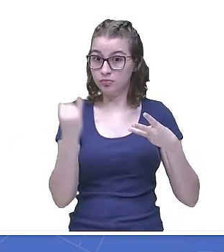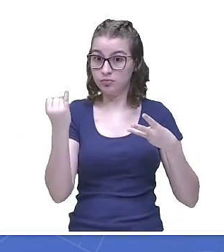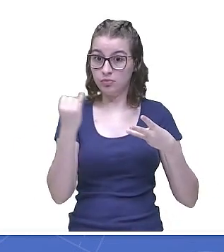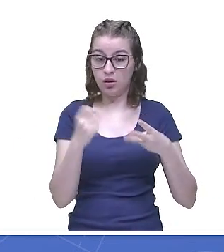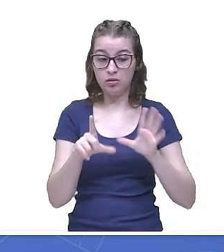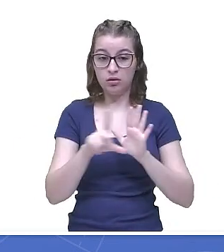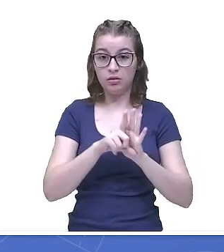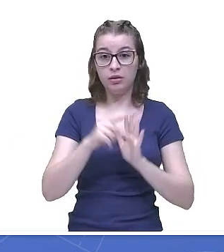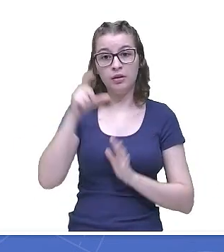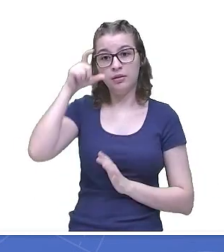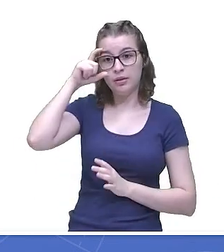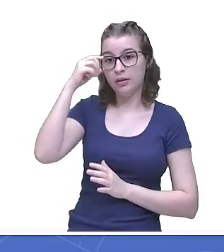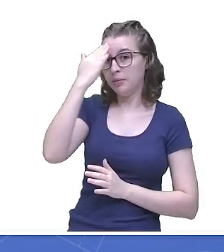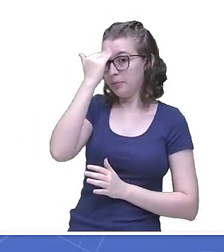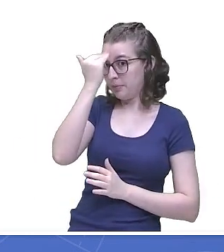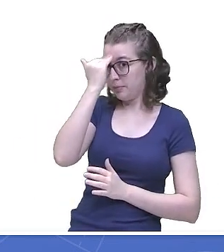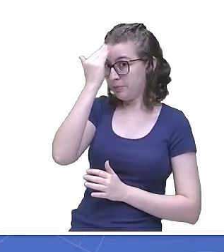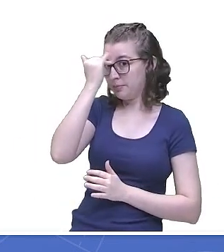Penha, né?